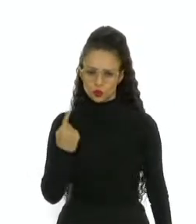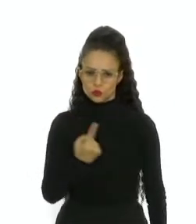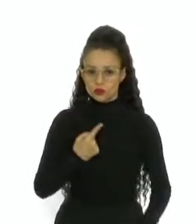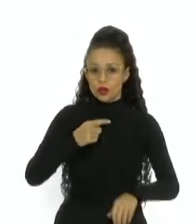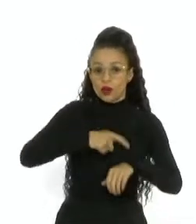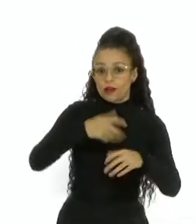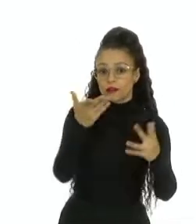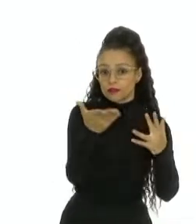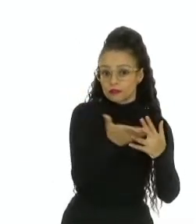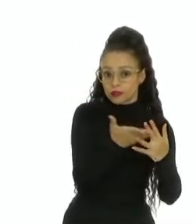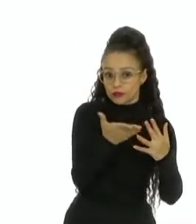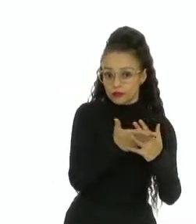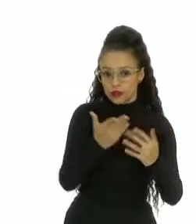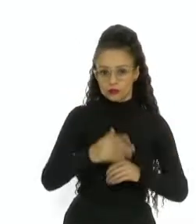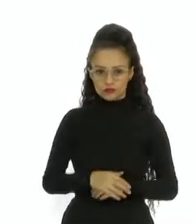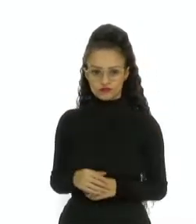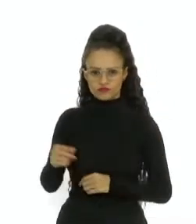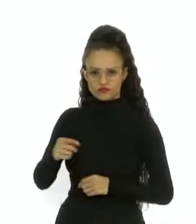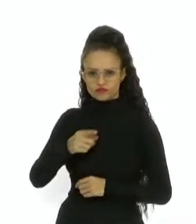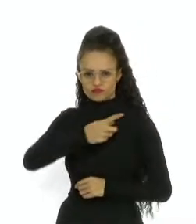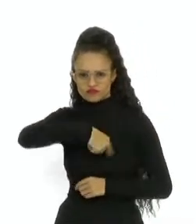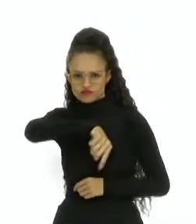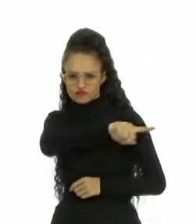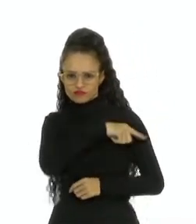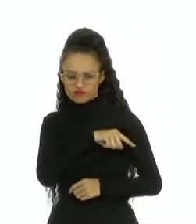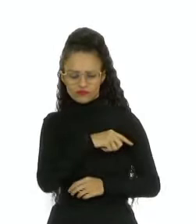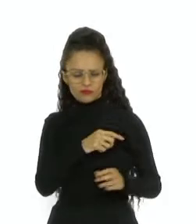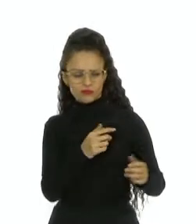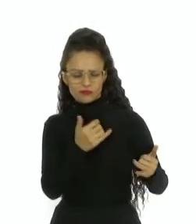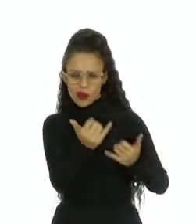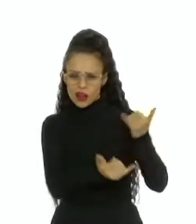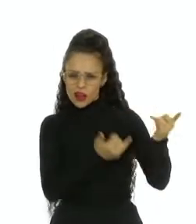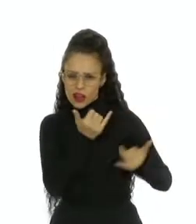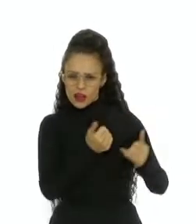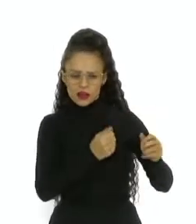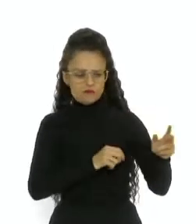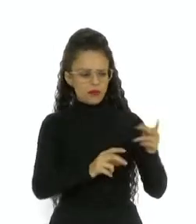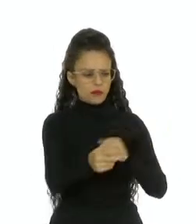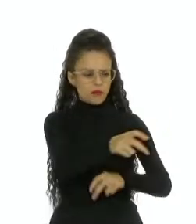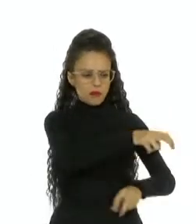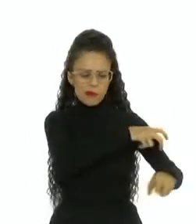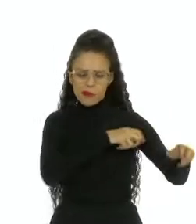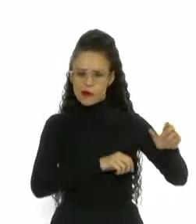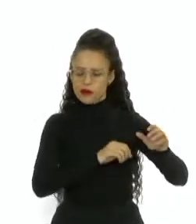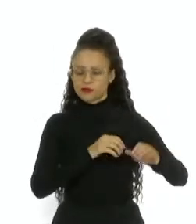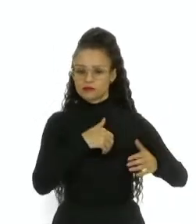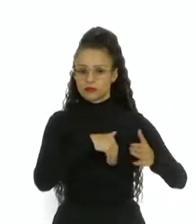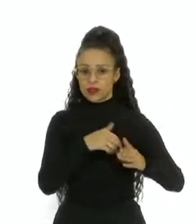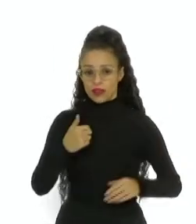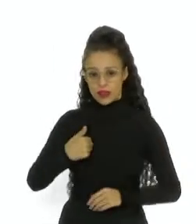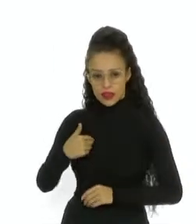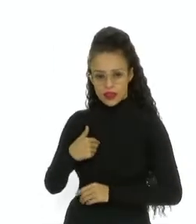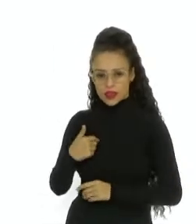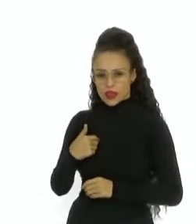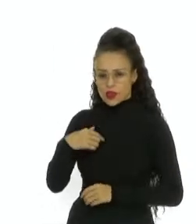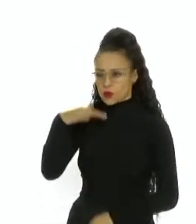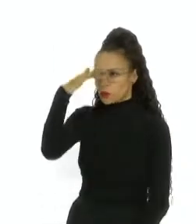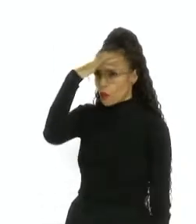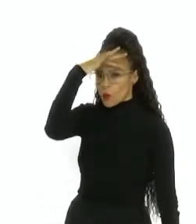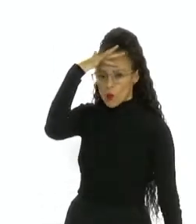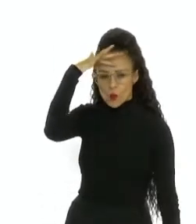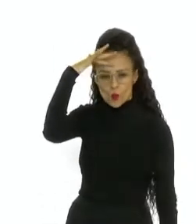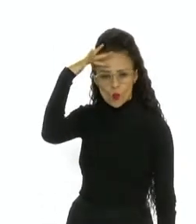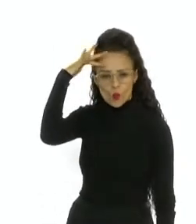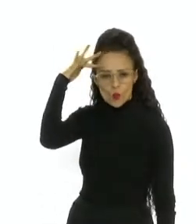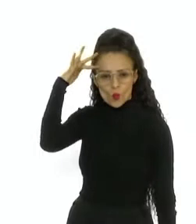do recreio. A meu redor, todos corriam, jogavam bola, mas eu, distraído,